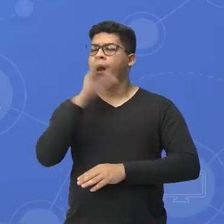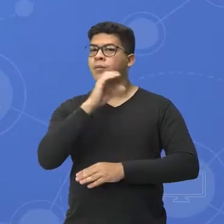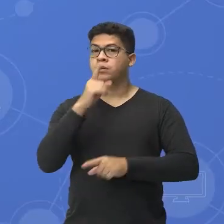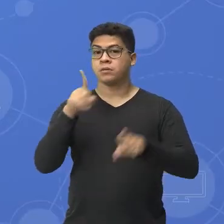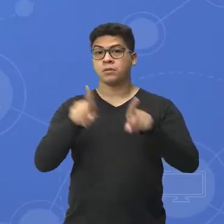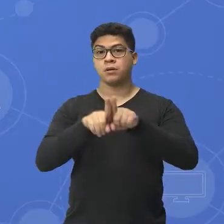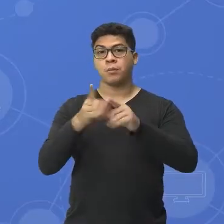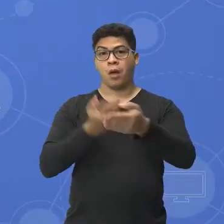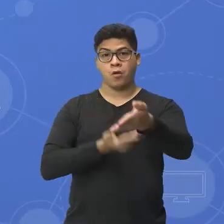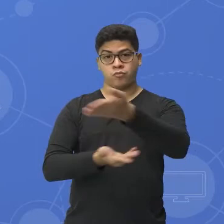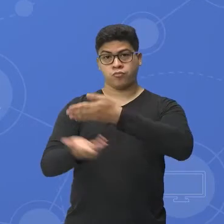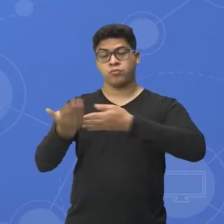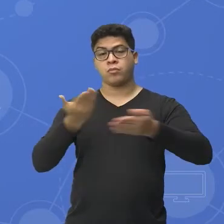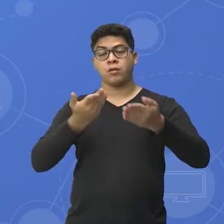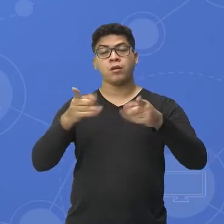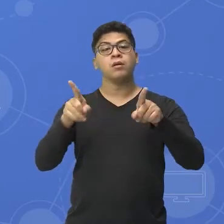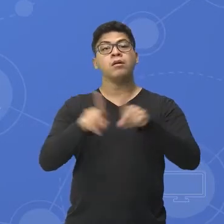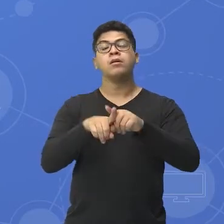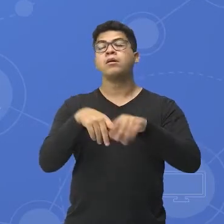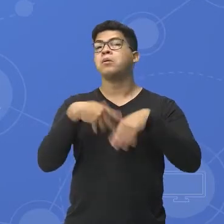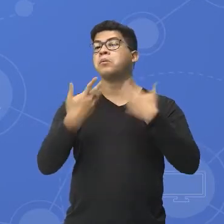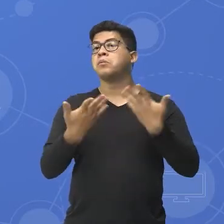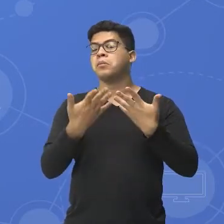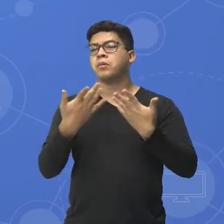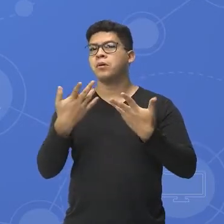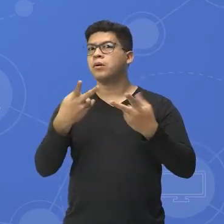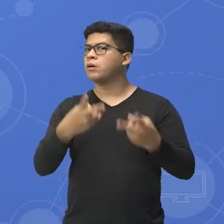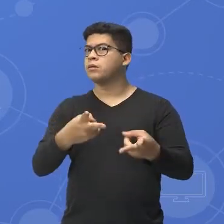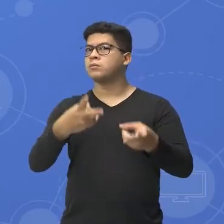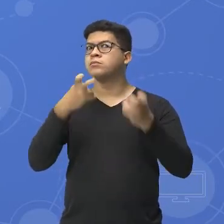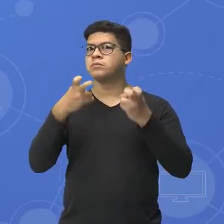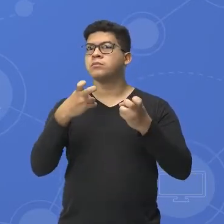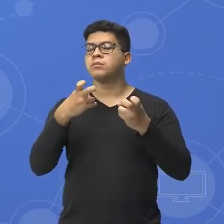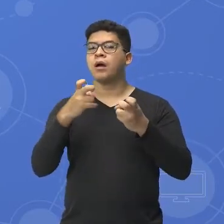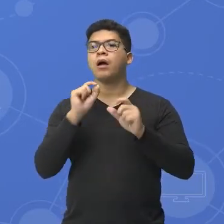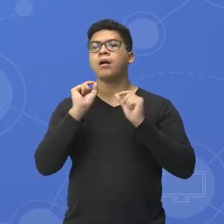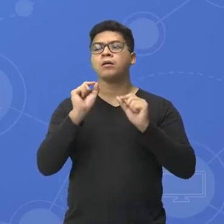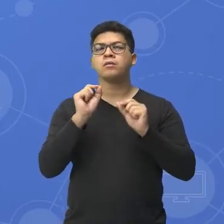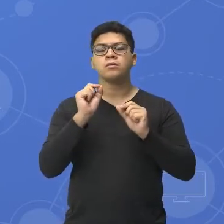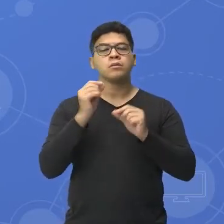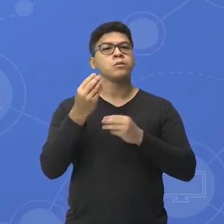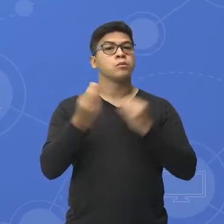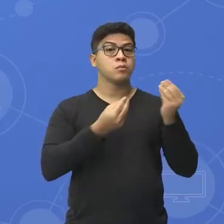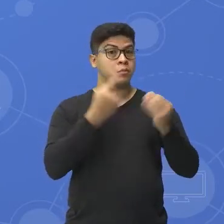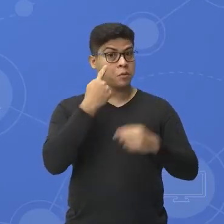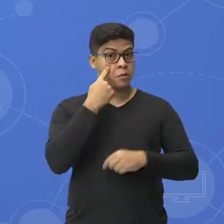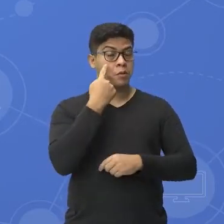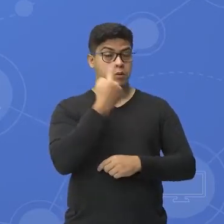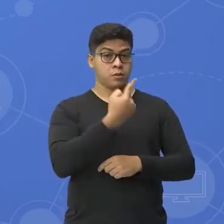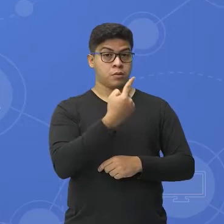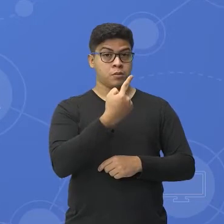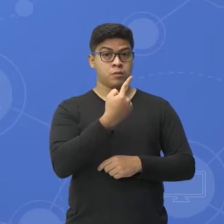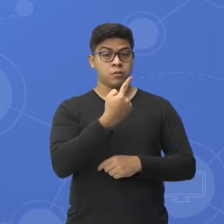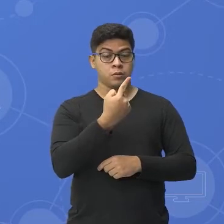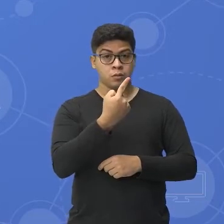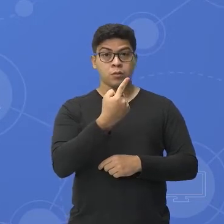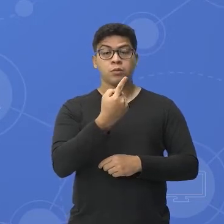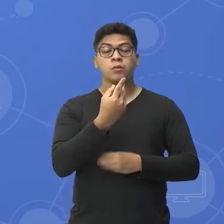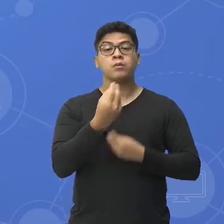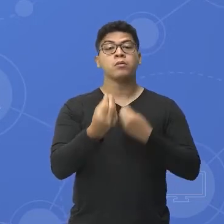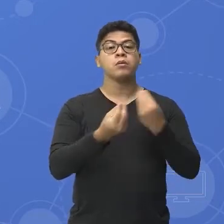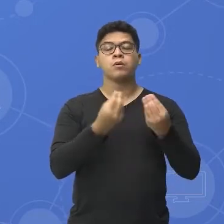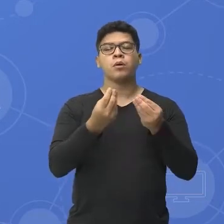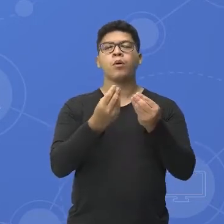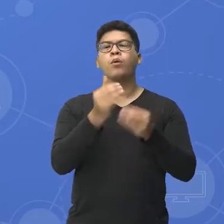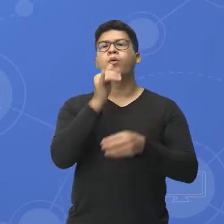e também para se referir a algo que foi dito anteriormente, como nós vimos